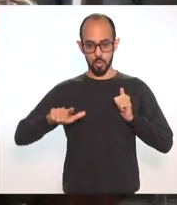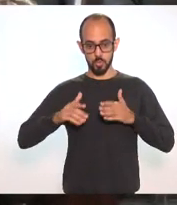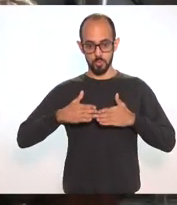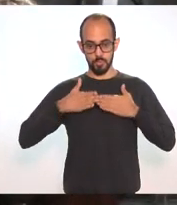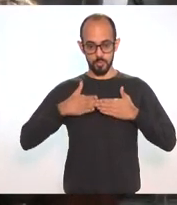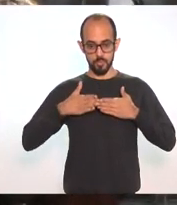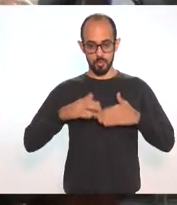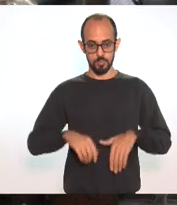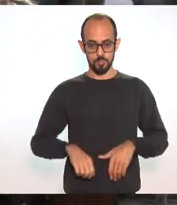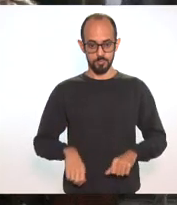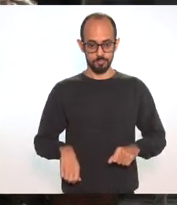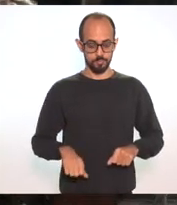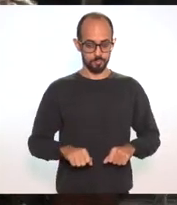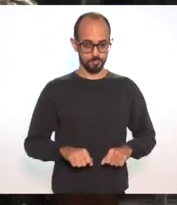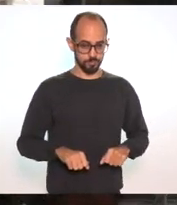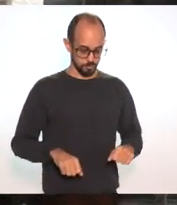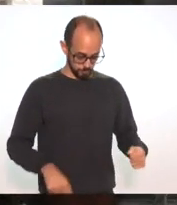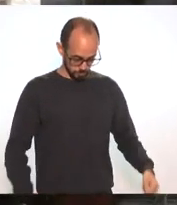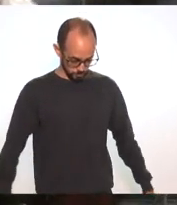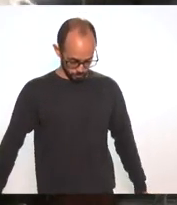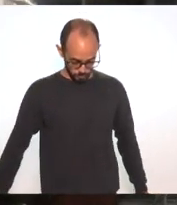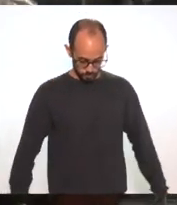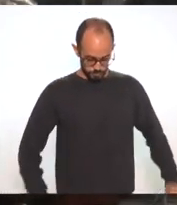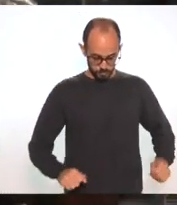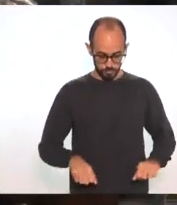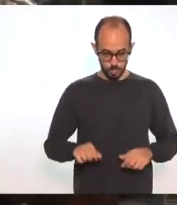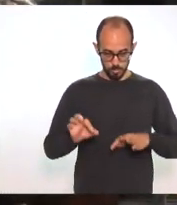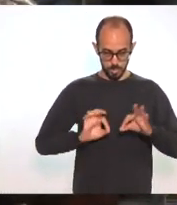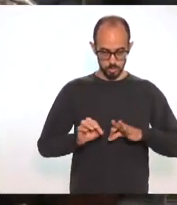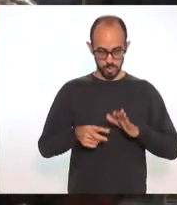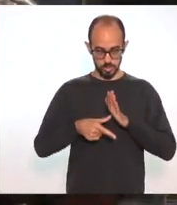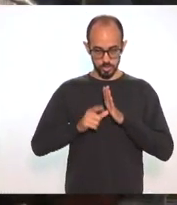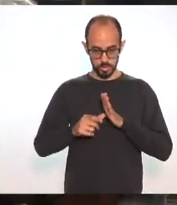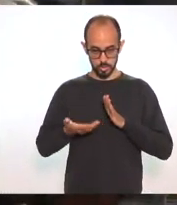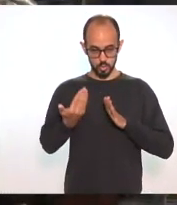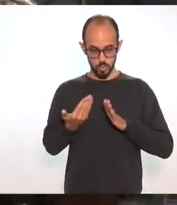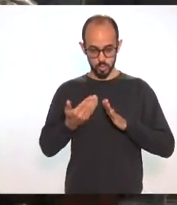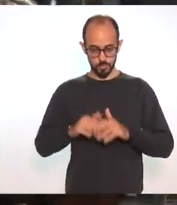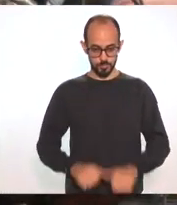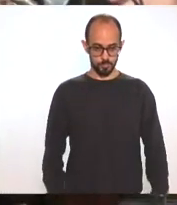favor. Abstenção da bancada do pessoal, projeto anterior.